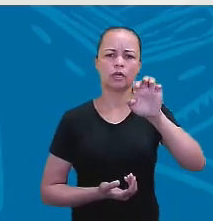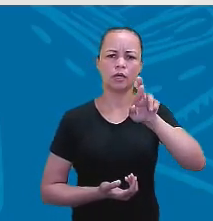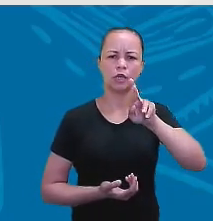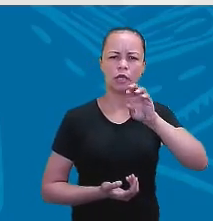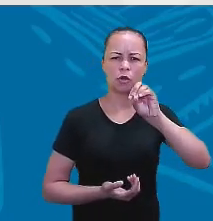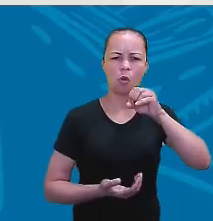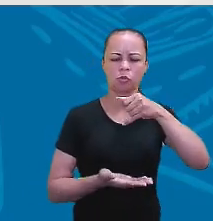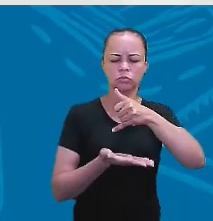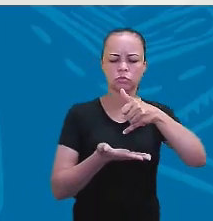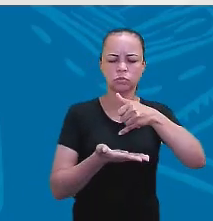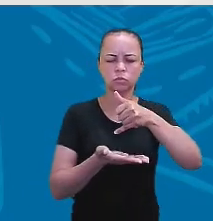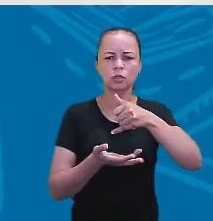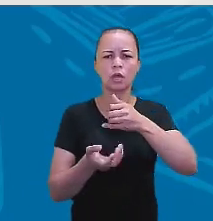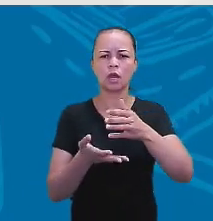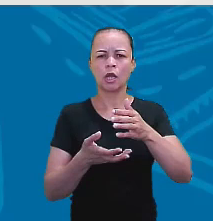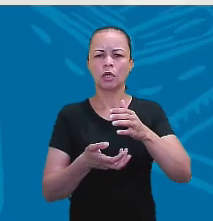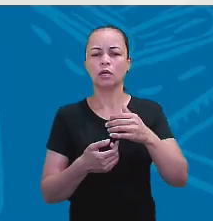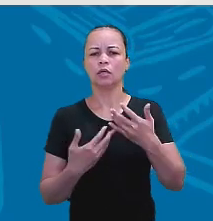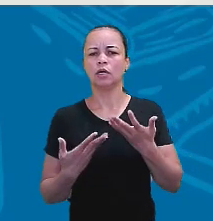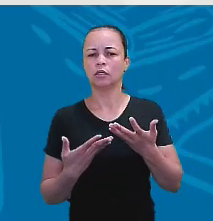em outdoor, falando assim,